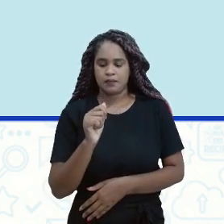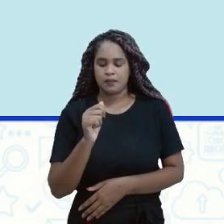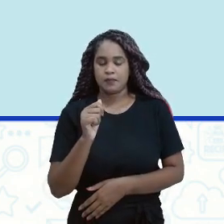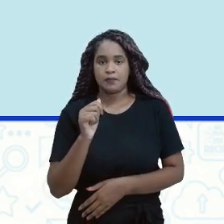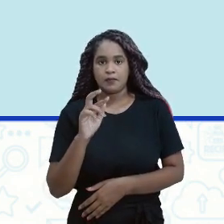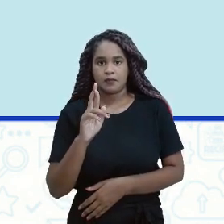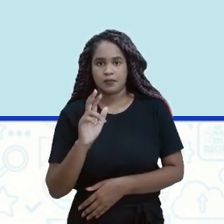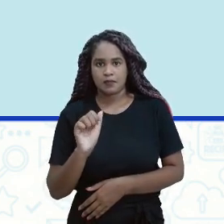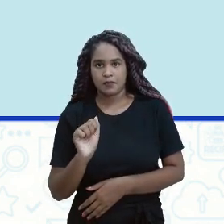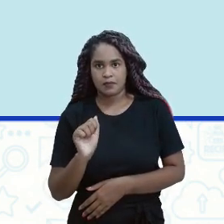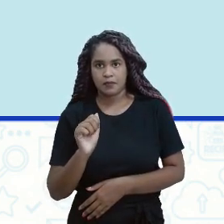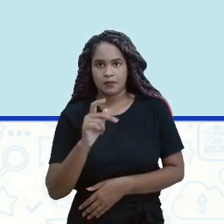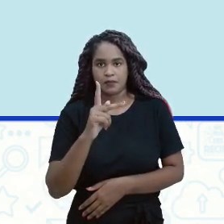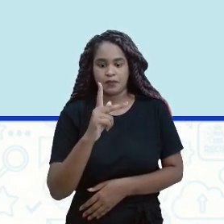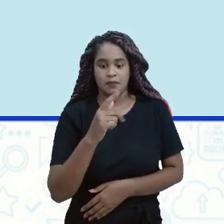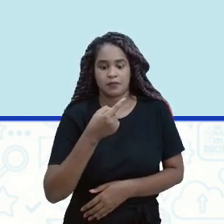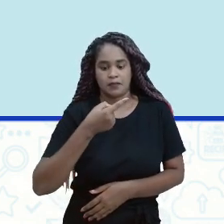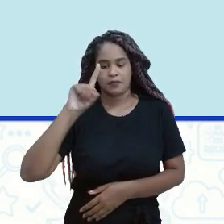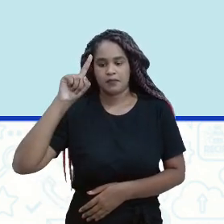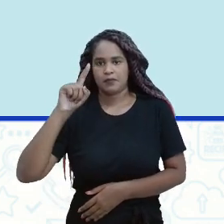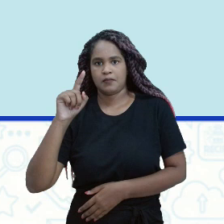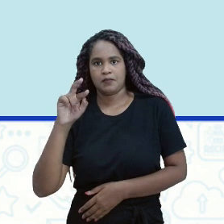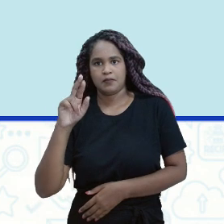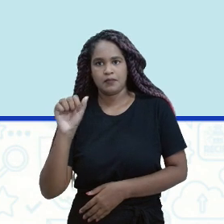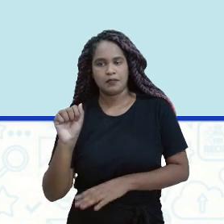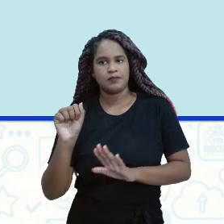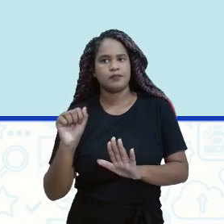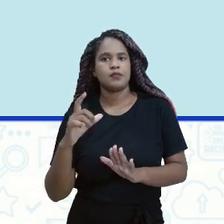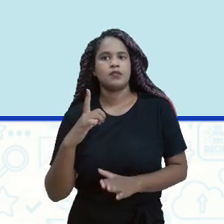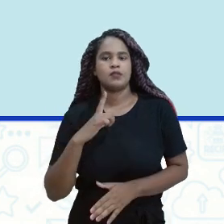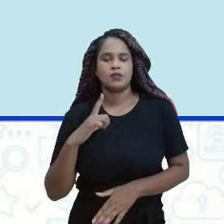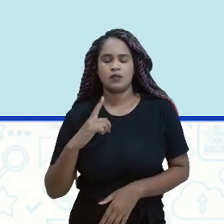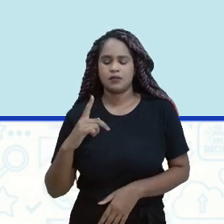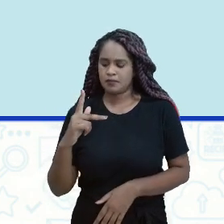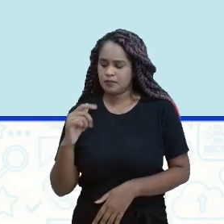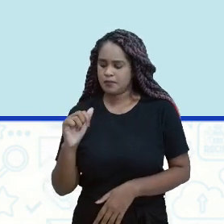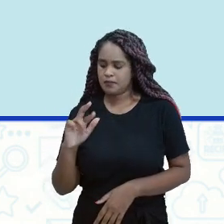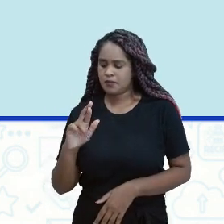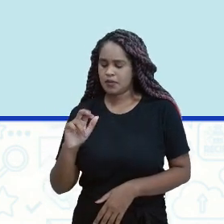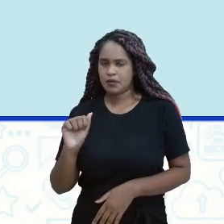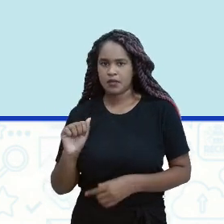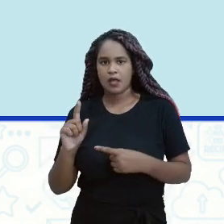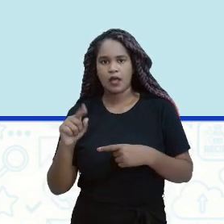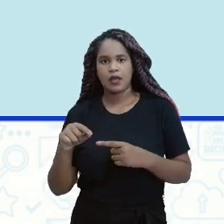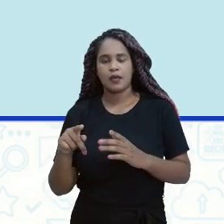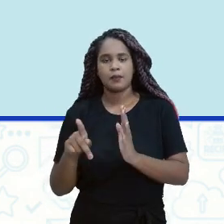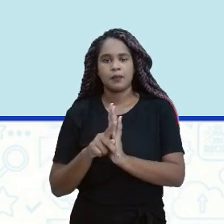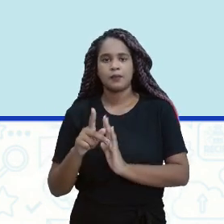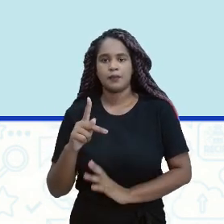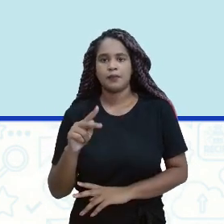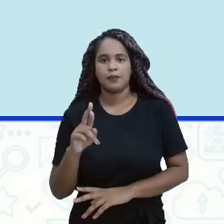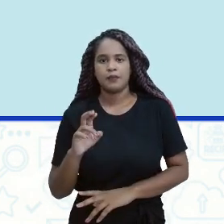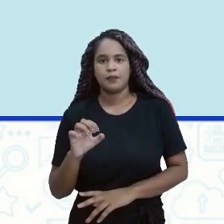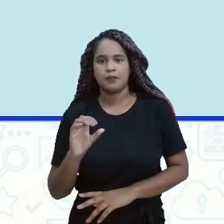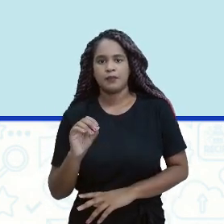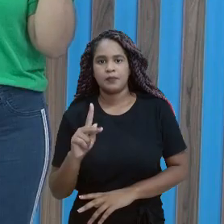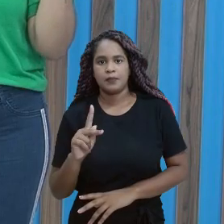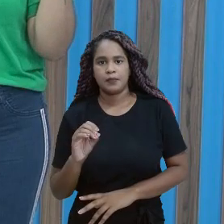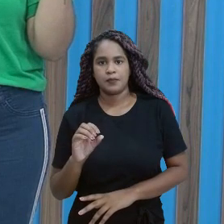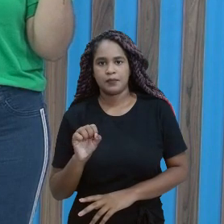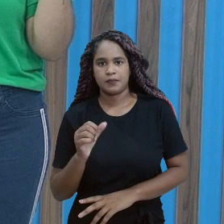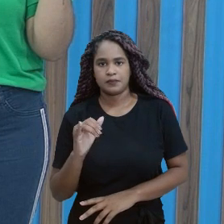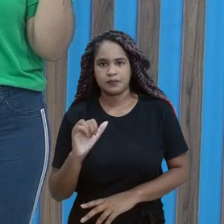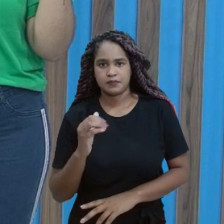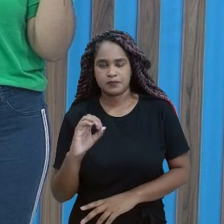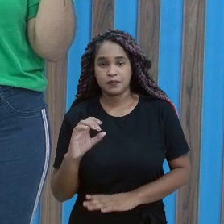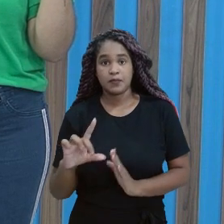do verbo parar, e a gente tem para, que é uma preposição. Antigamente existia o acento